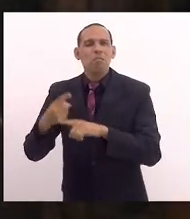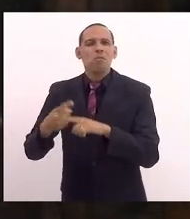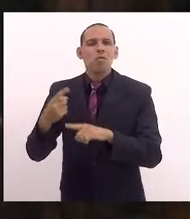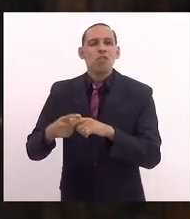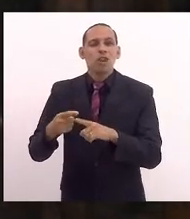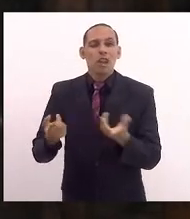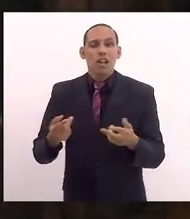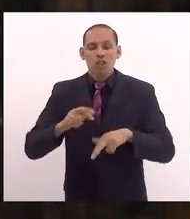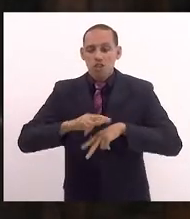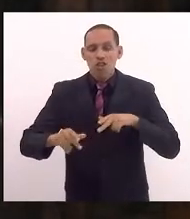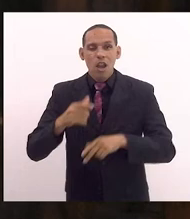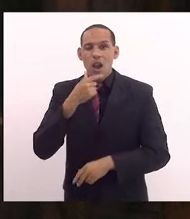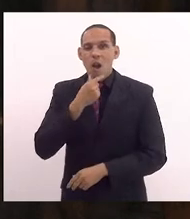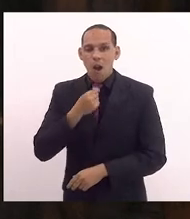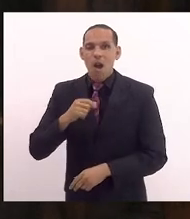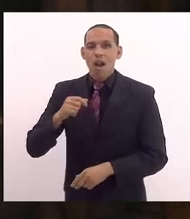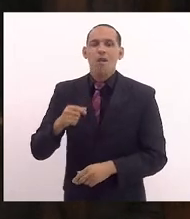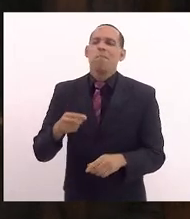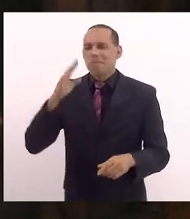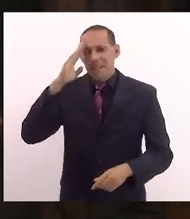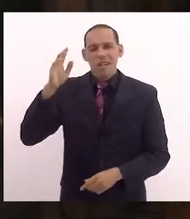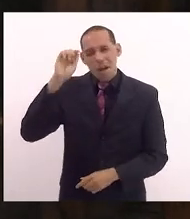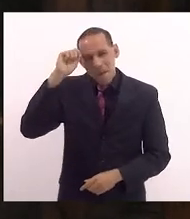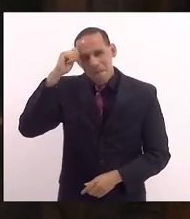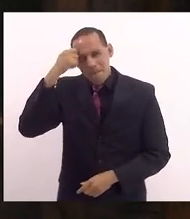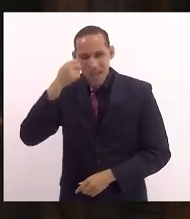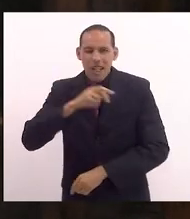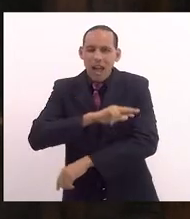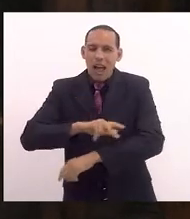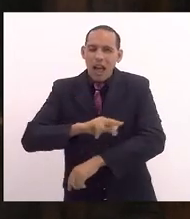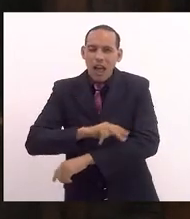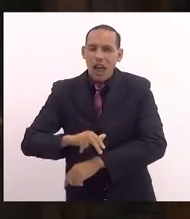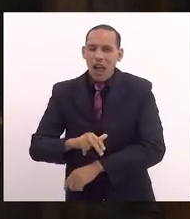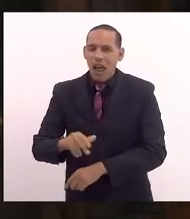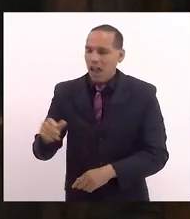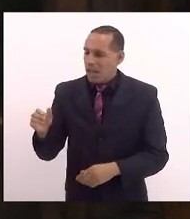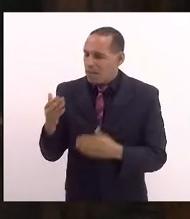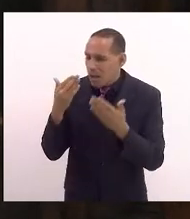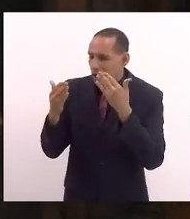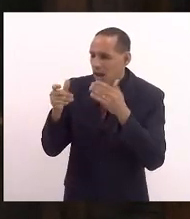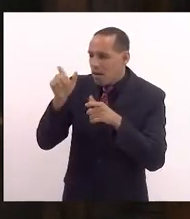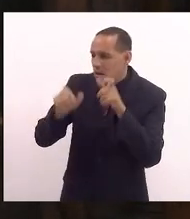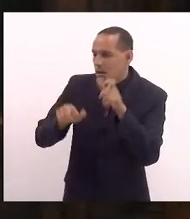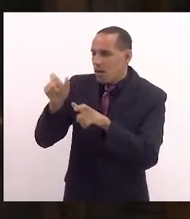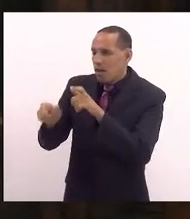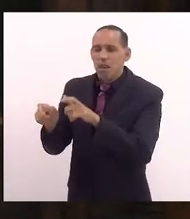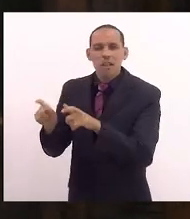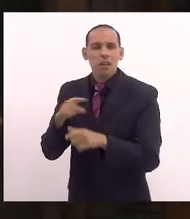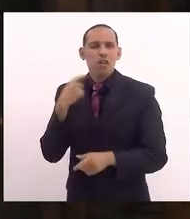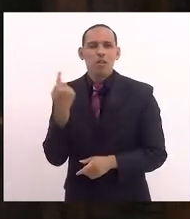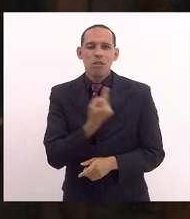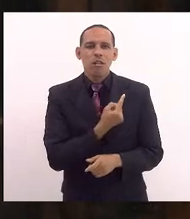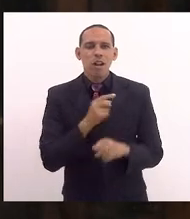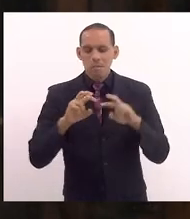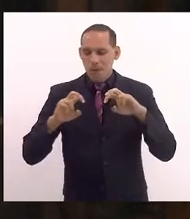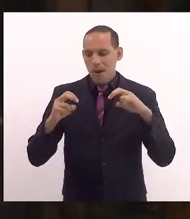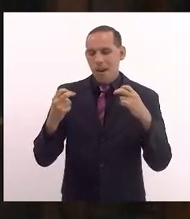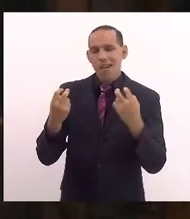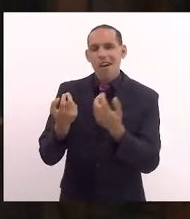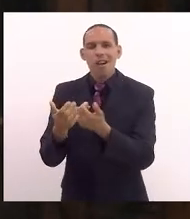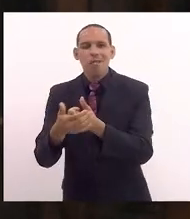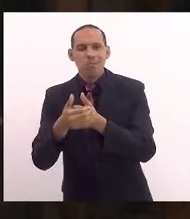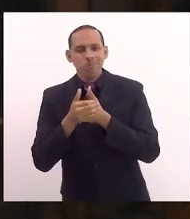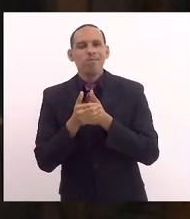masculino, especialmente pela sua raça preta, ao atendê-los, conseguimos fazer uma roda, Henrique, de